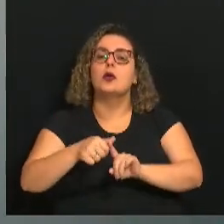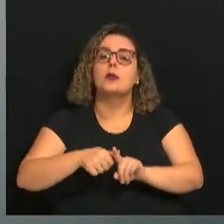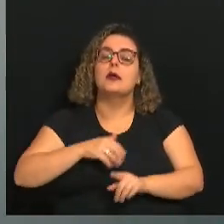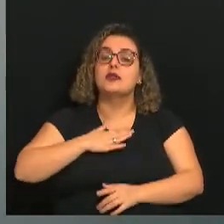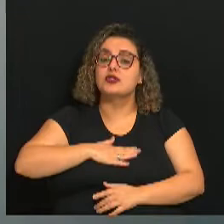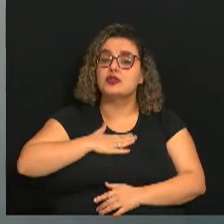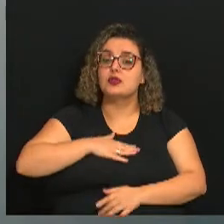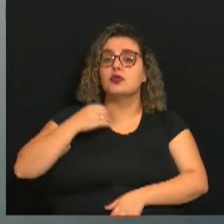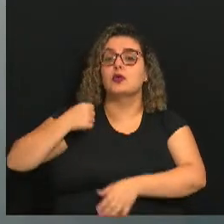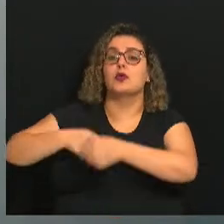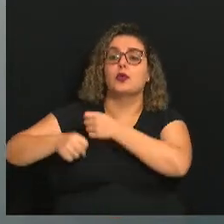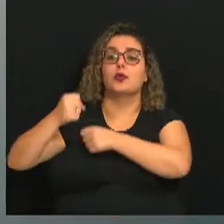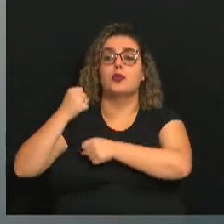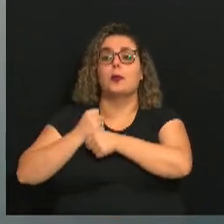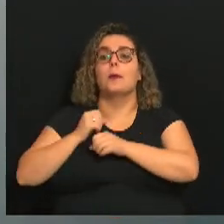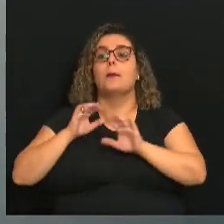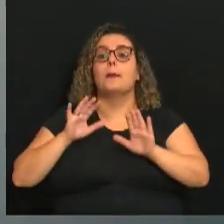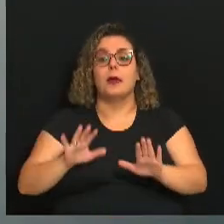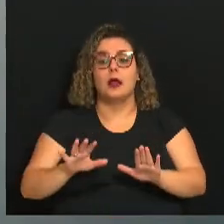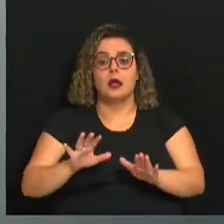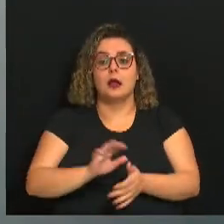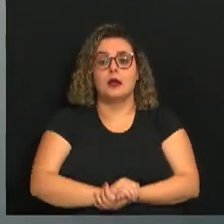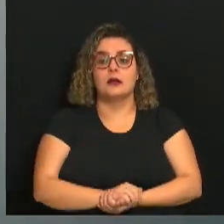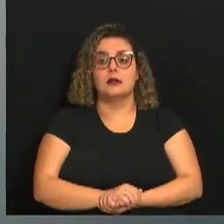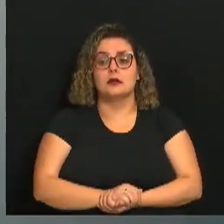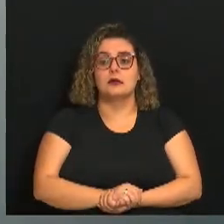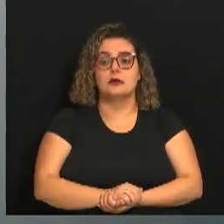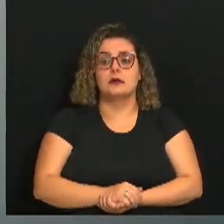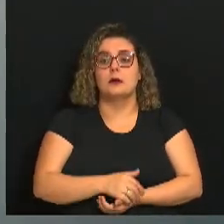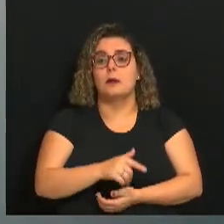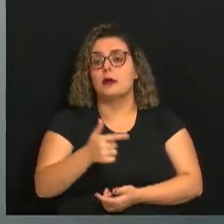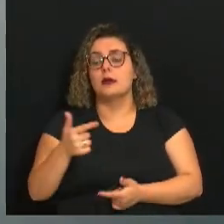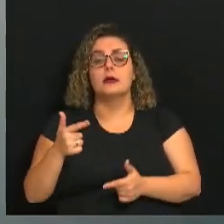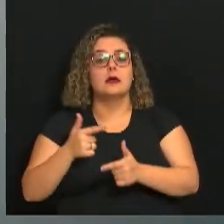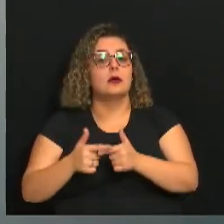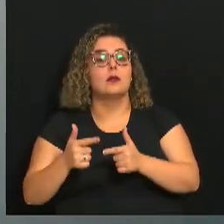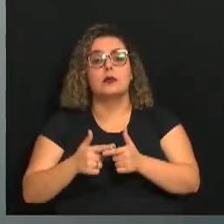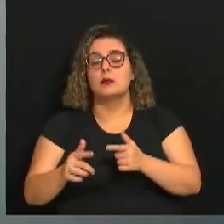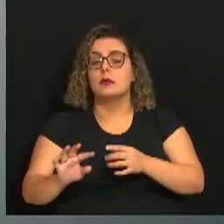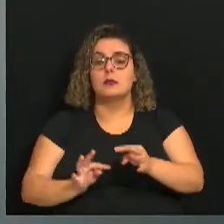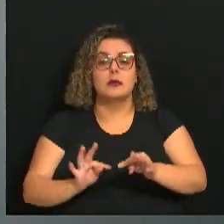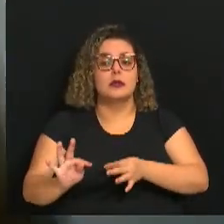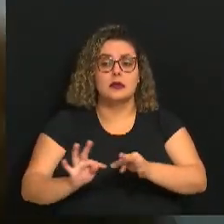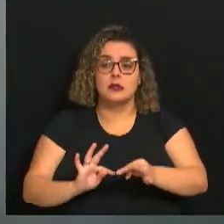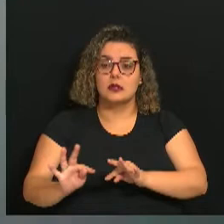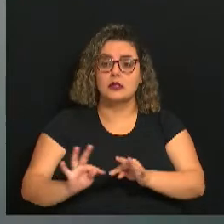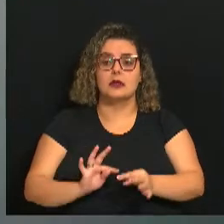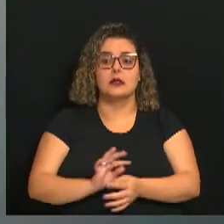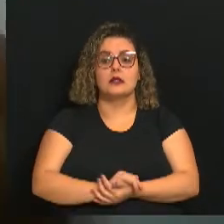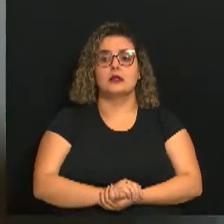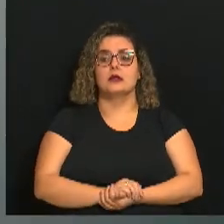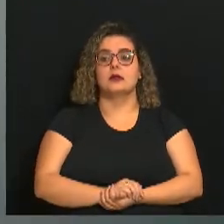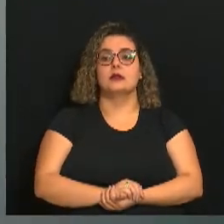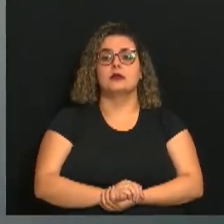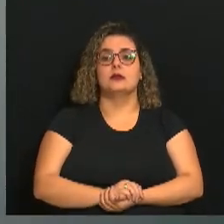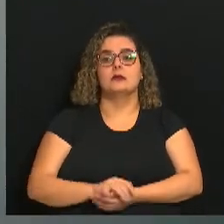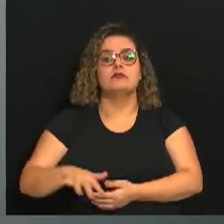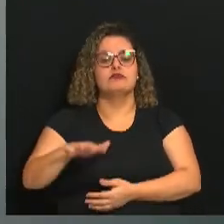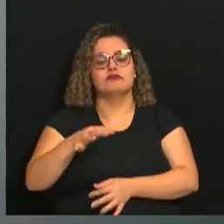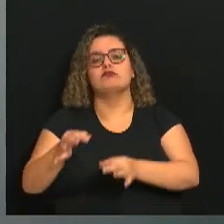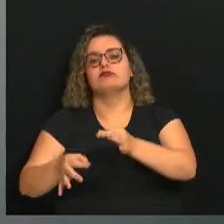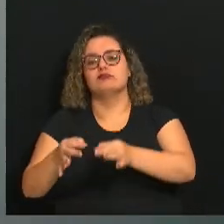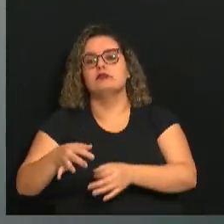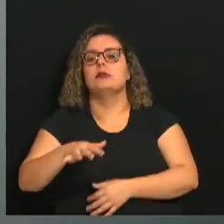passado, mas por questões exatamente para não ter problema técnico depois, isso quando chegou no jurídico, chegou na Secretaria de Educação, em